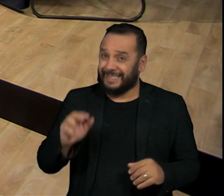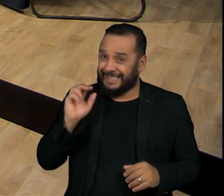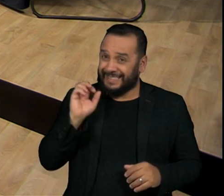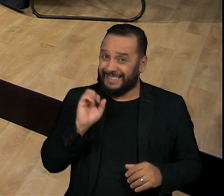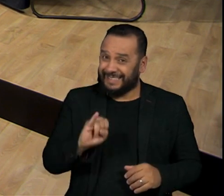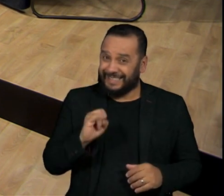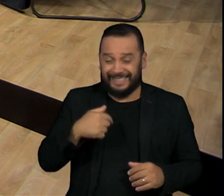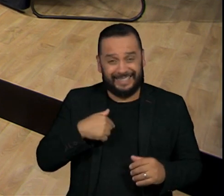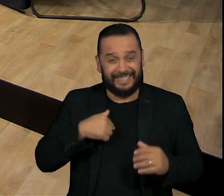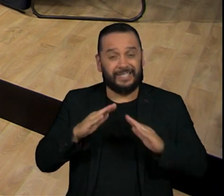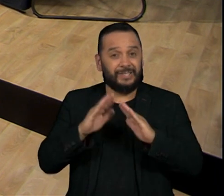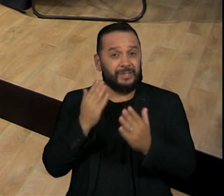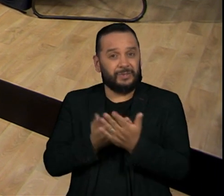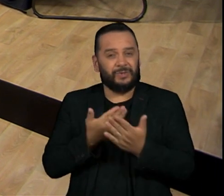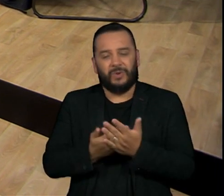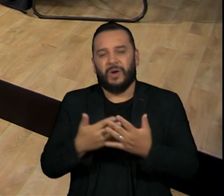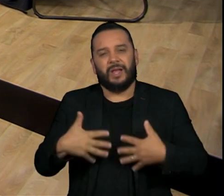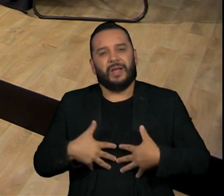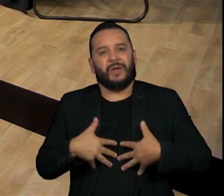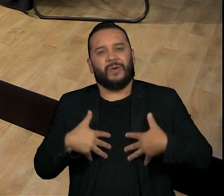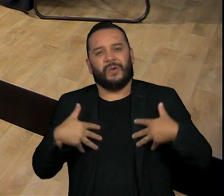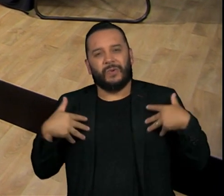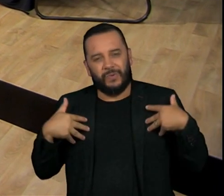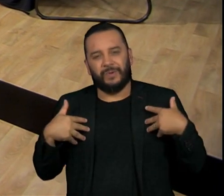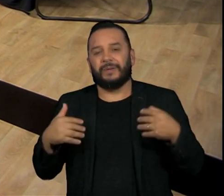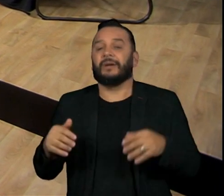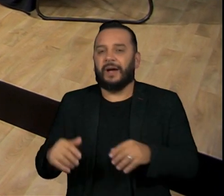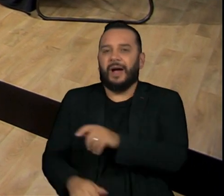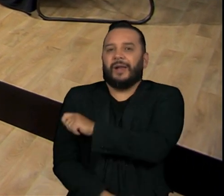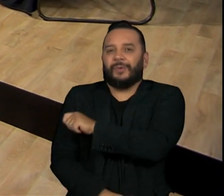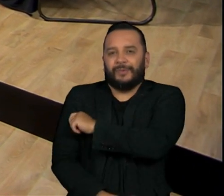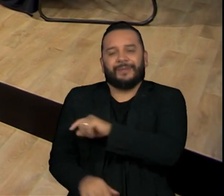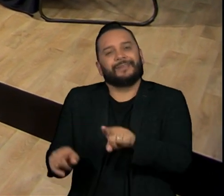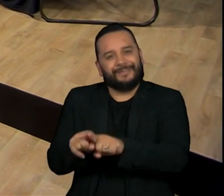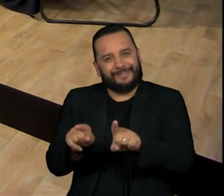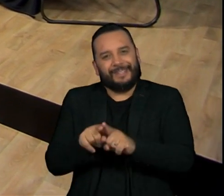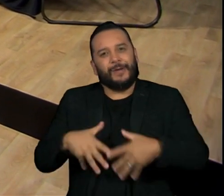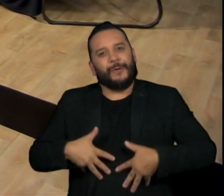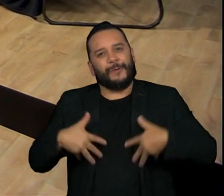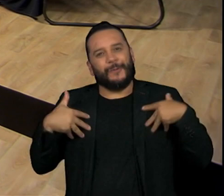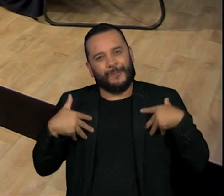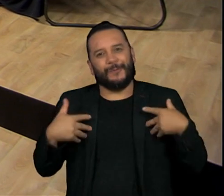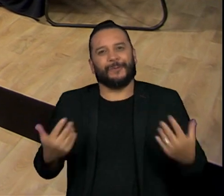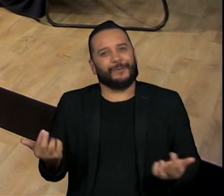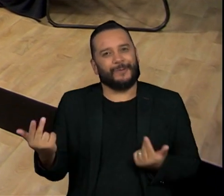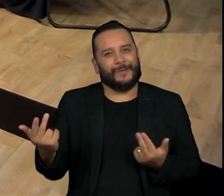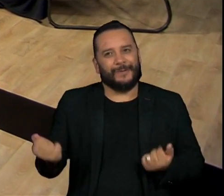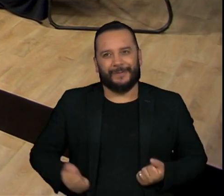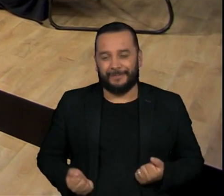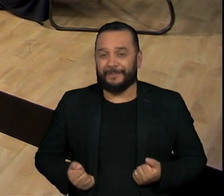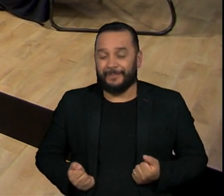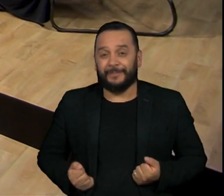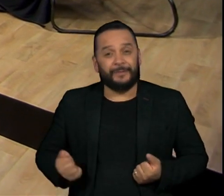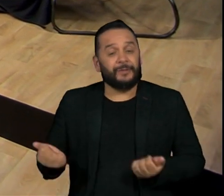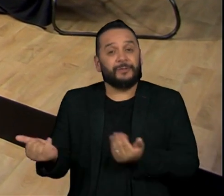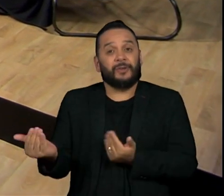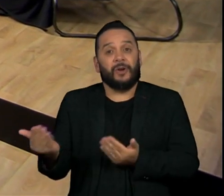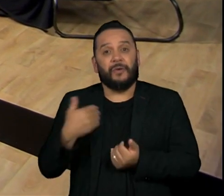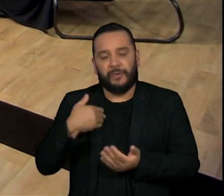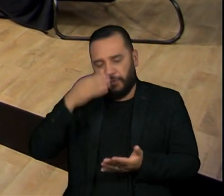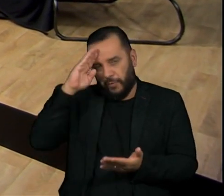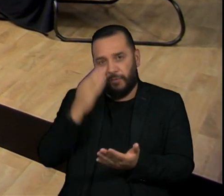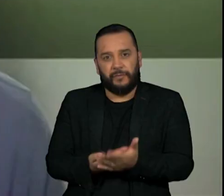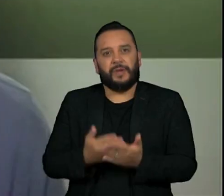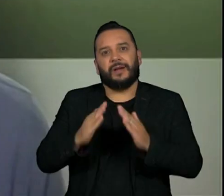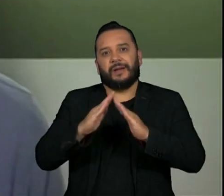eles valorizam a escola, os jovens também vão. Né? E quando os jovens começam a confiar que a escola é um lugar seguro